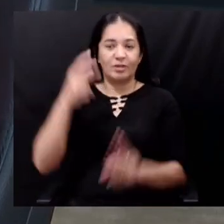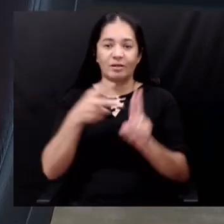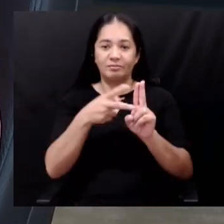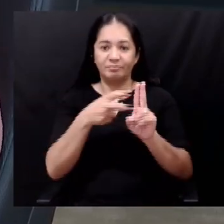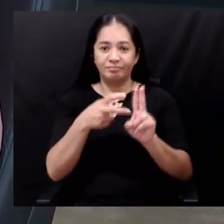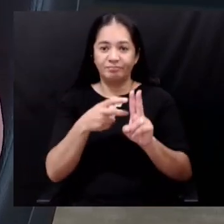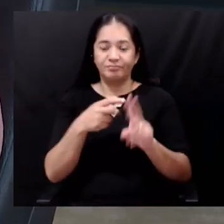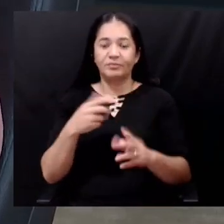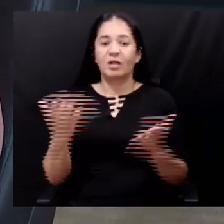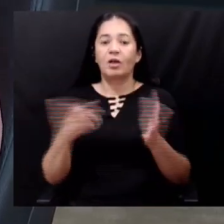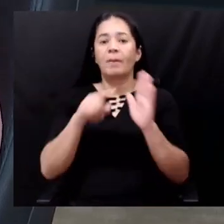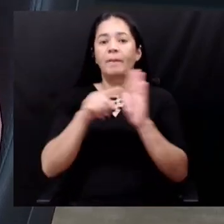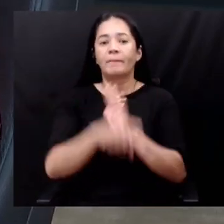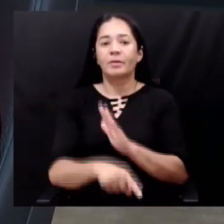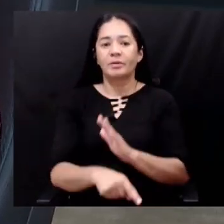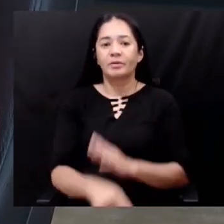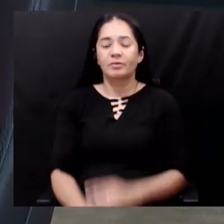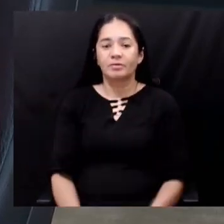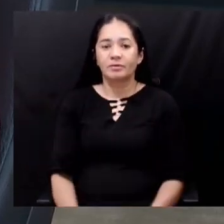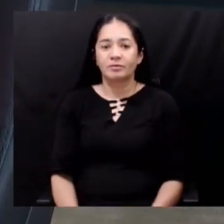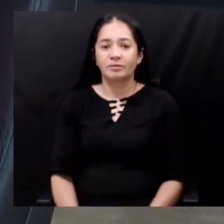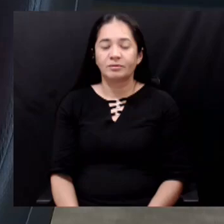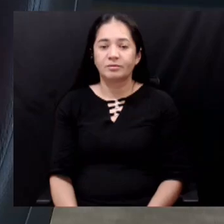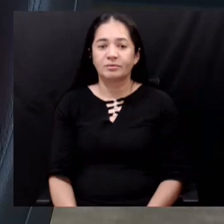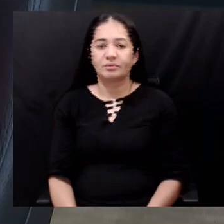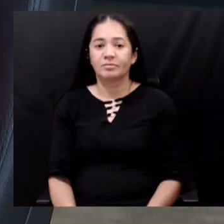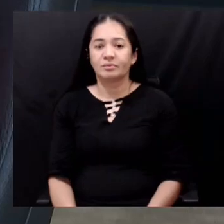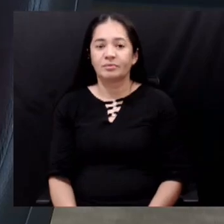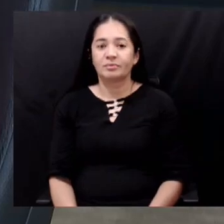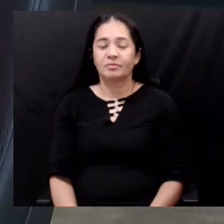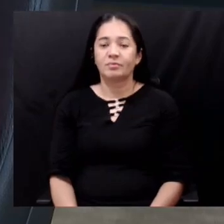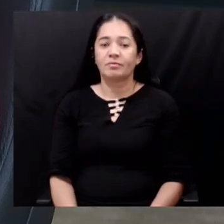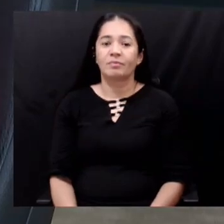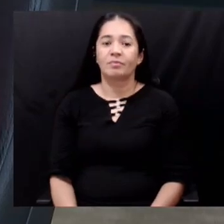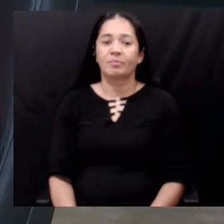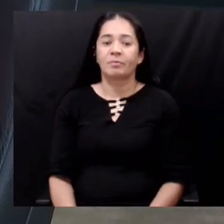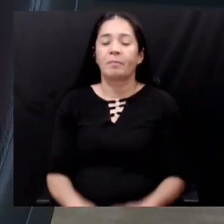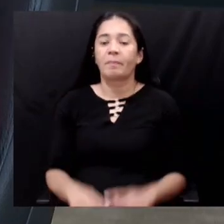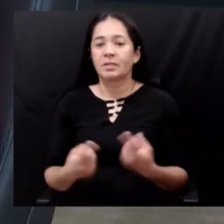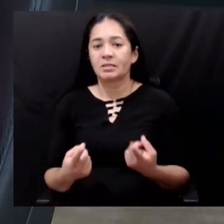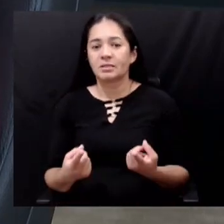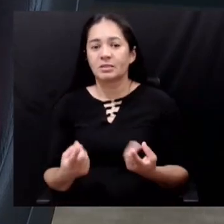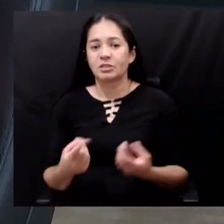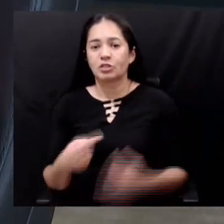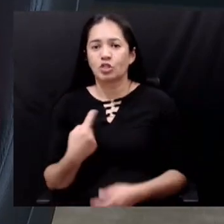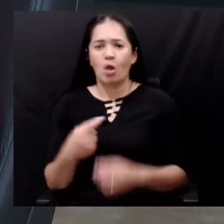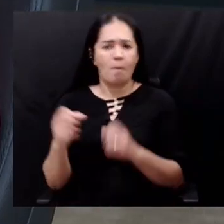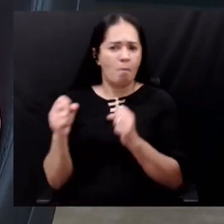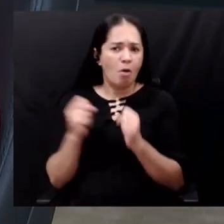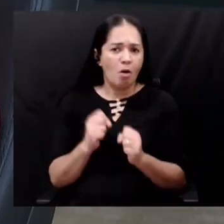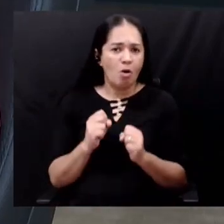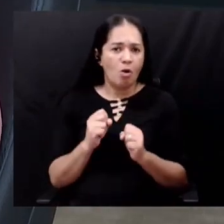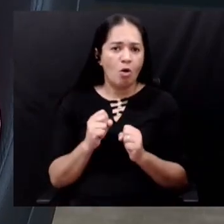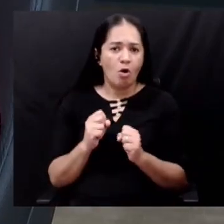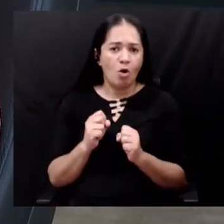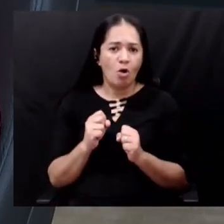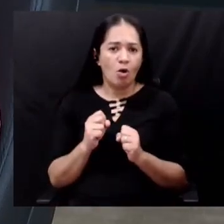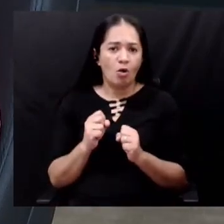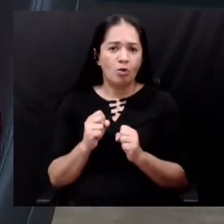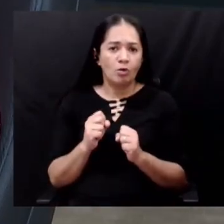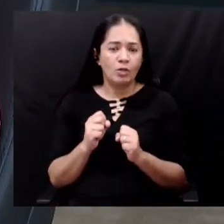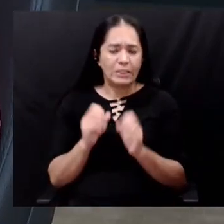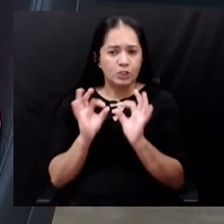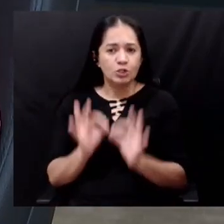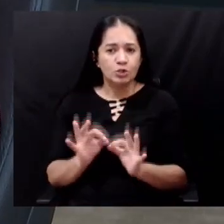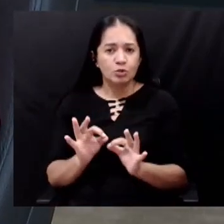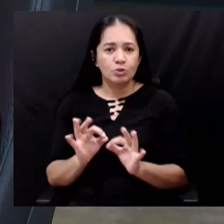esse edital. Se for esse, seria bem legal. A gente poderia... É digno, é ético a gente